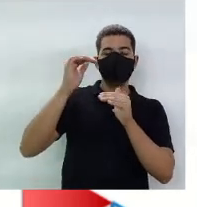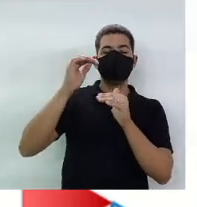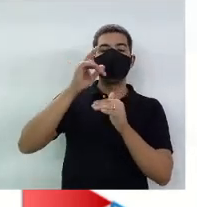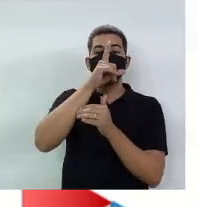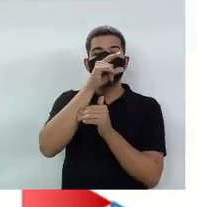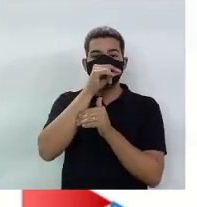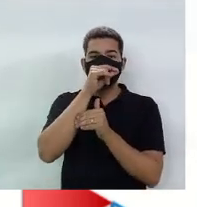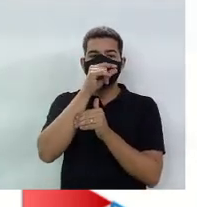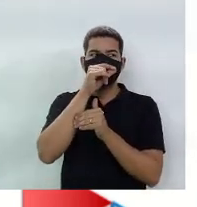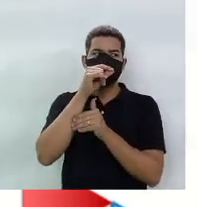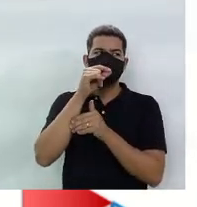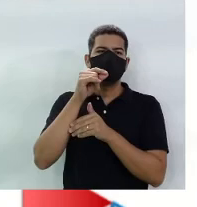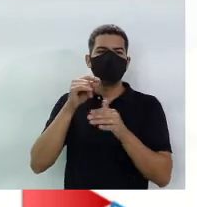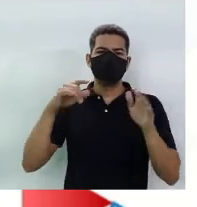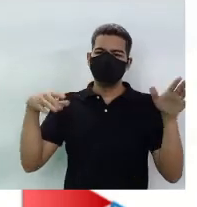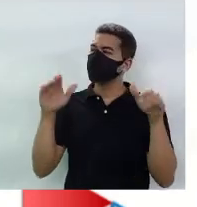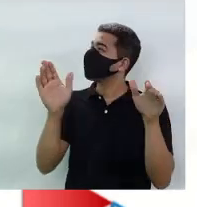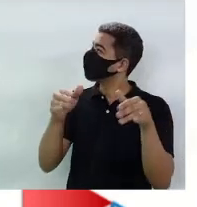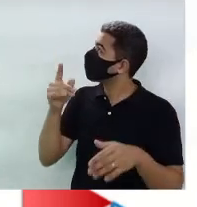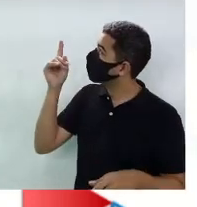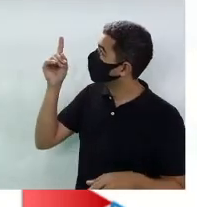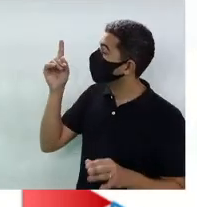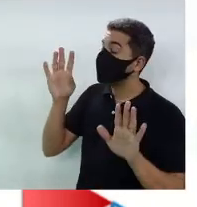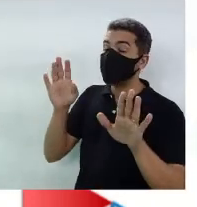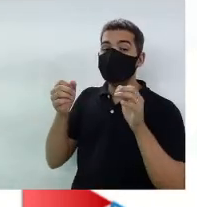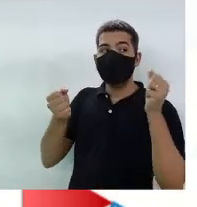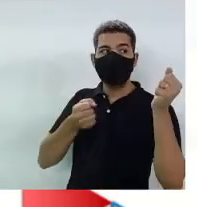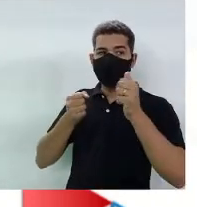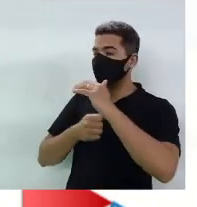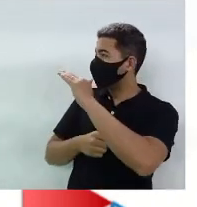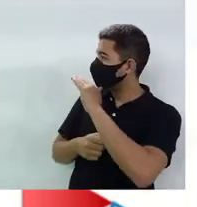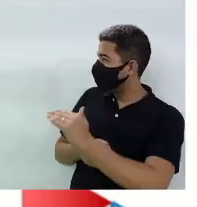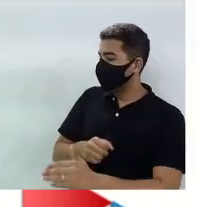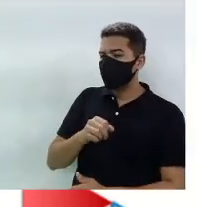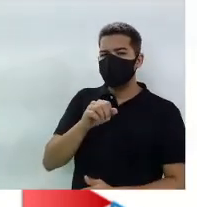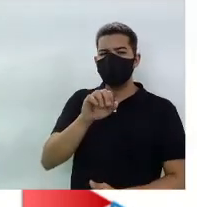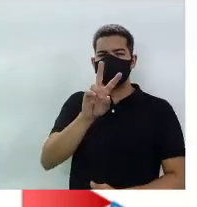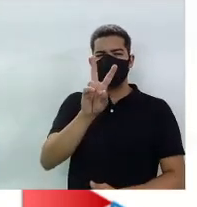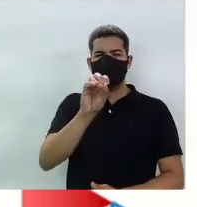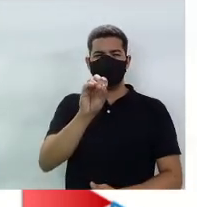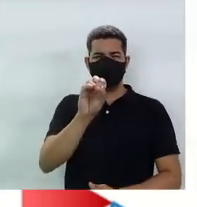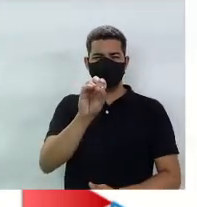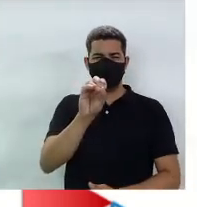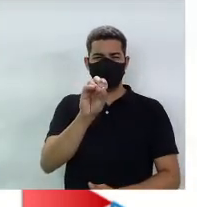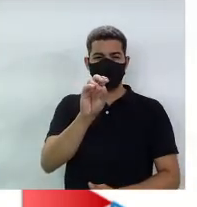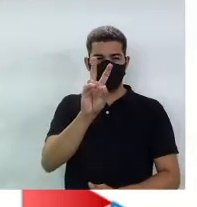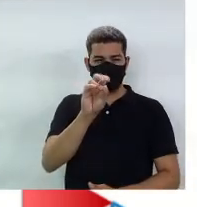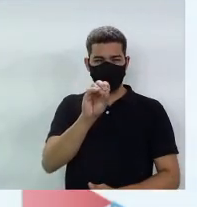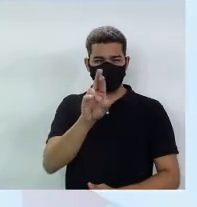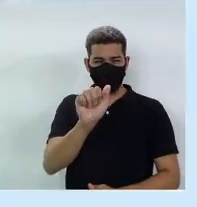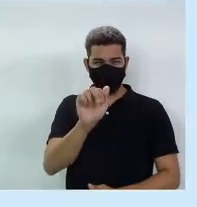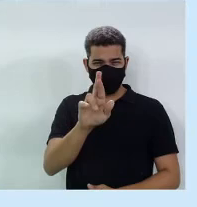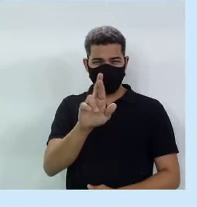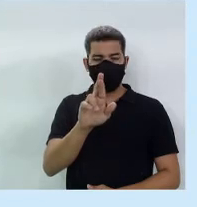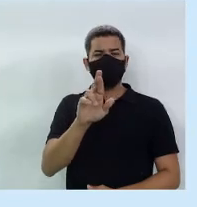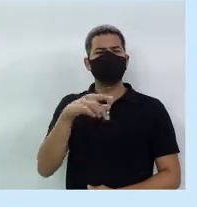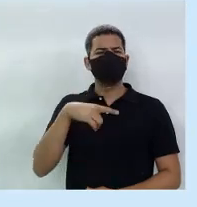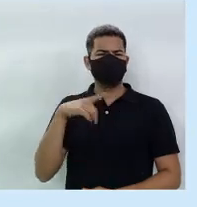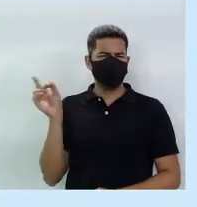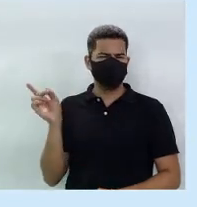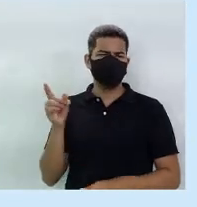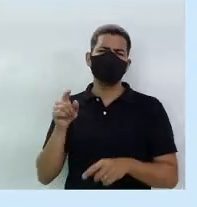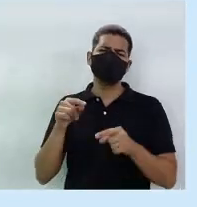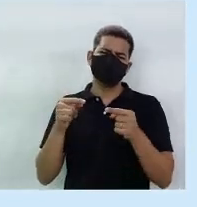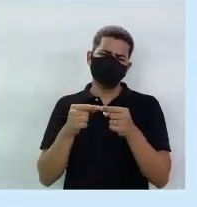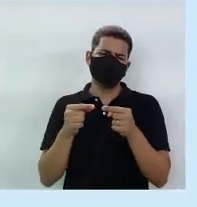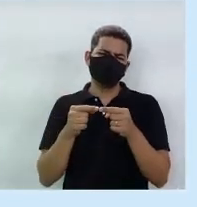real. Já o segundo, o carro voava. Carro não voa, sentido figurado. Denotar,